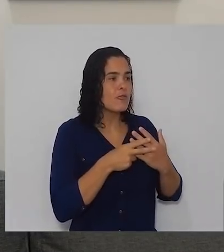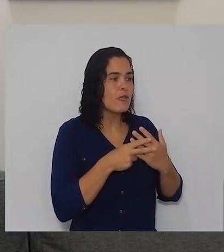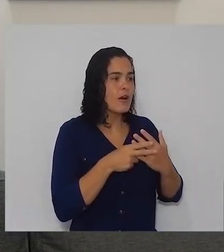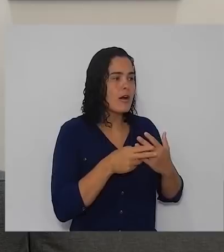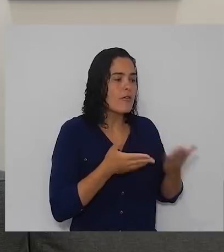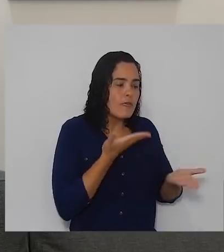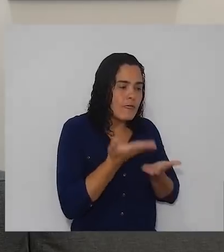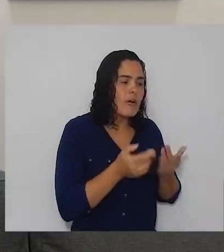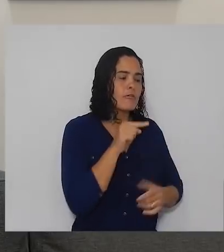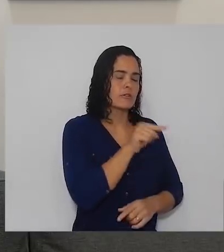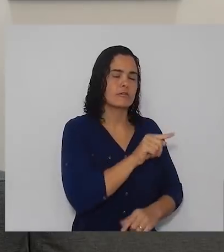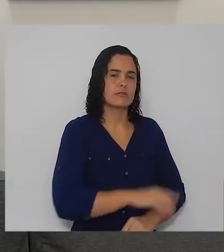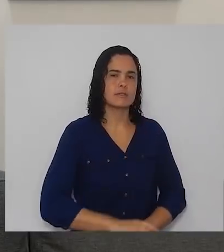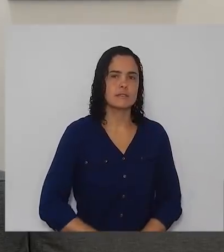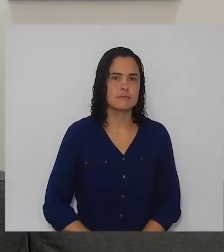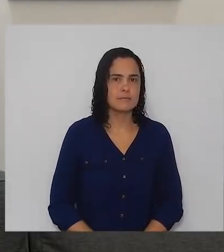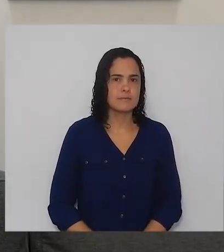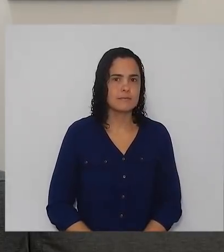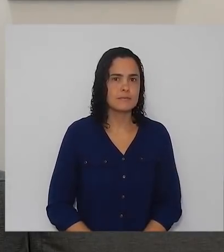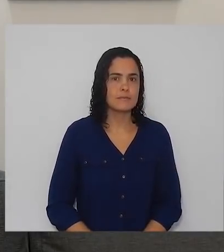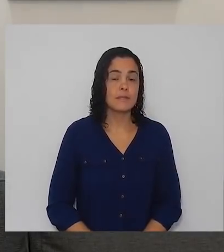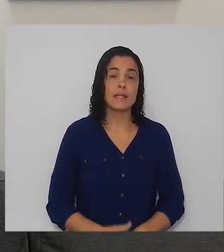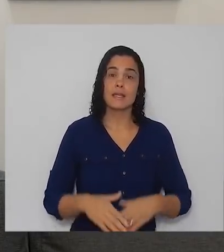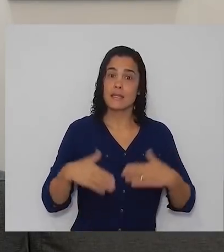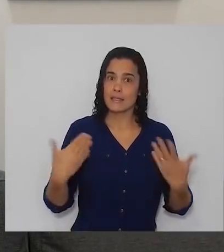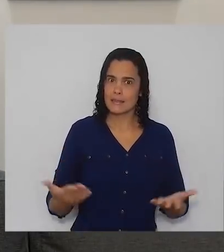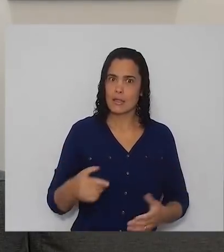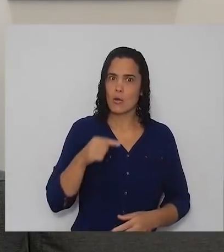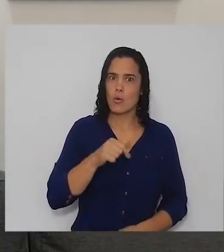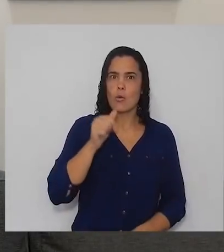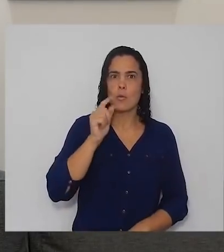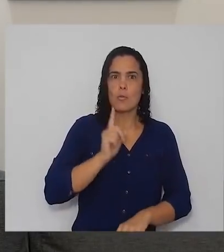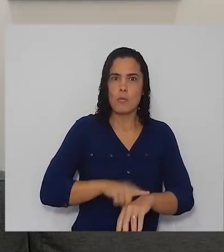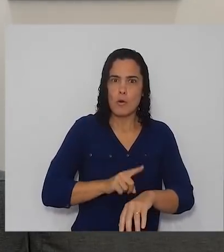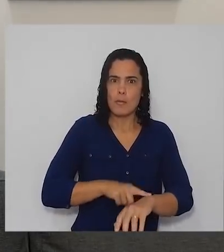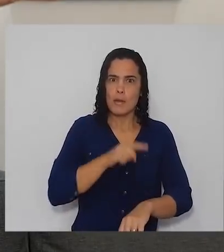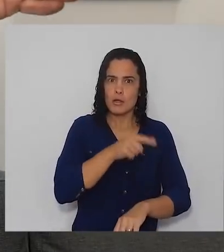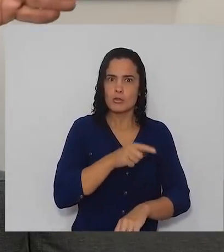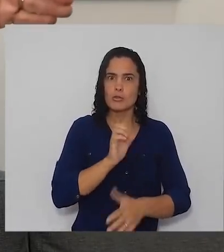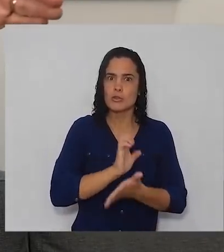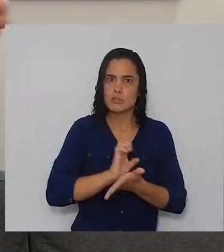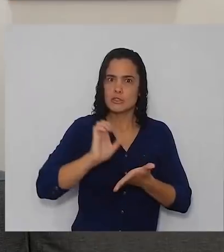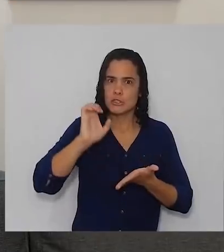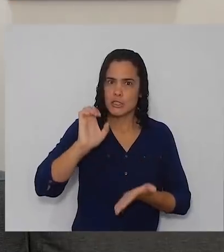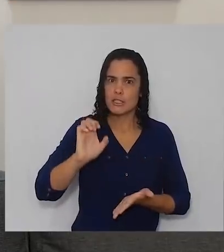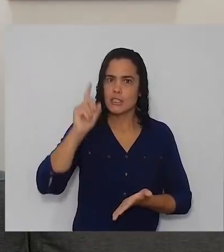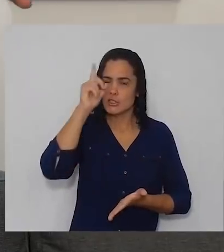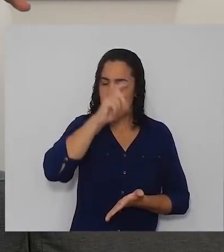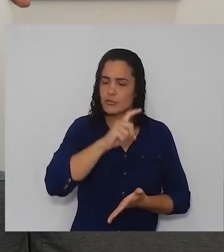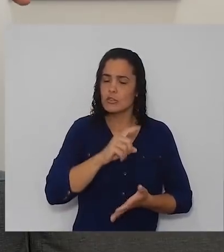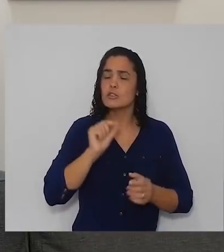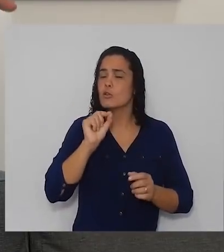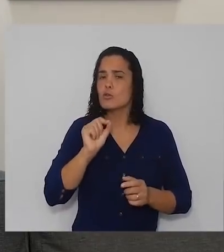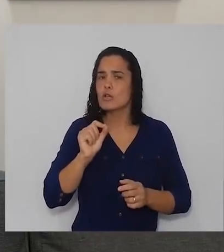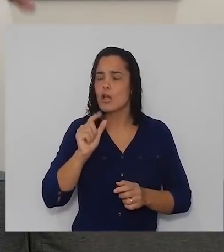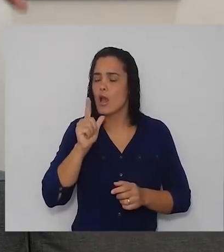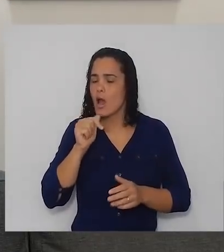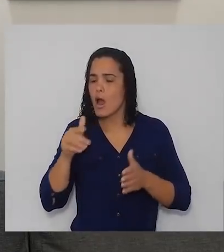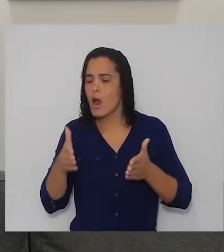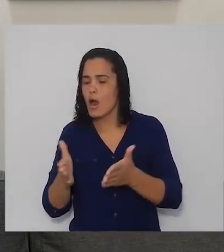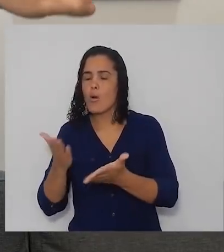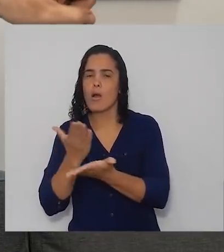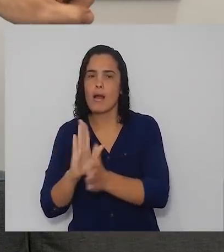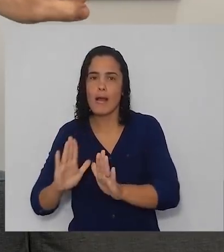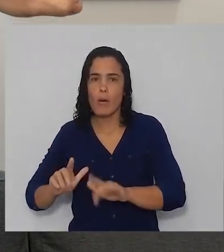o presente do riacho seco. O presente daquela viúva em Sarepta, tão longe de Elias ainda, distante, era